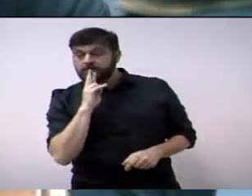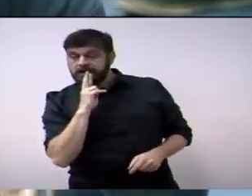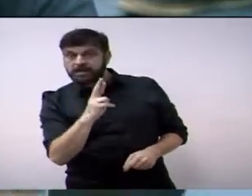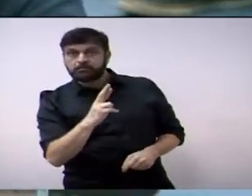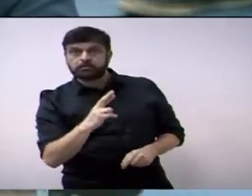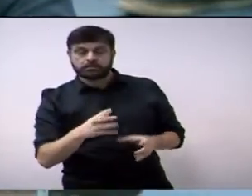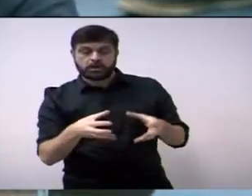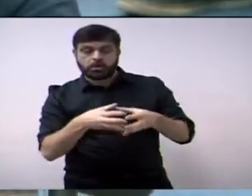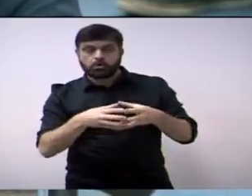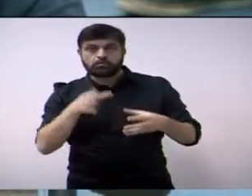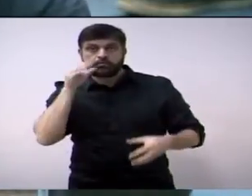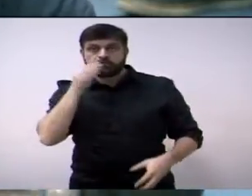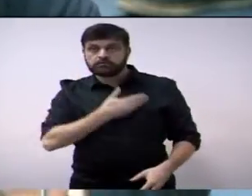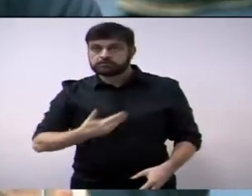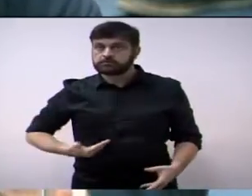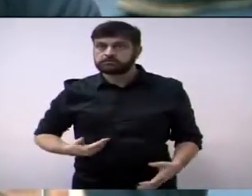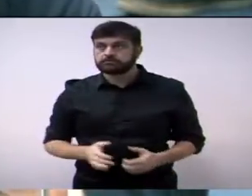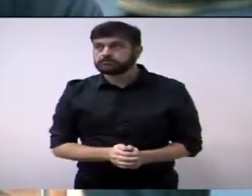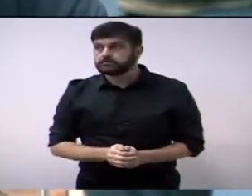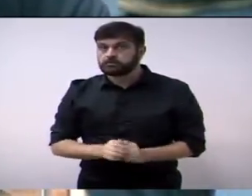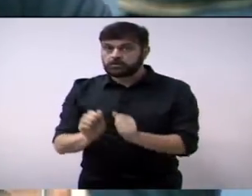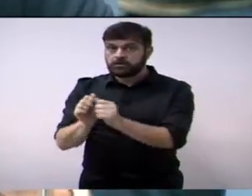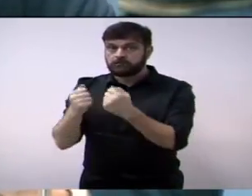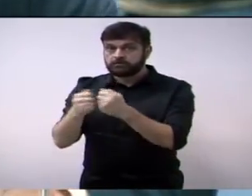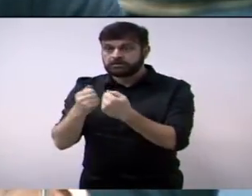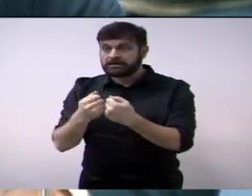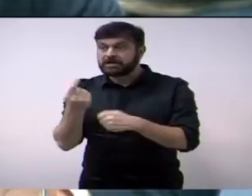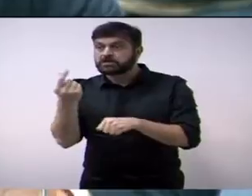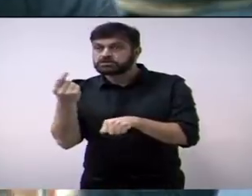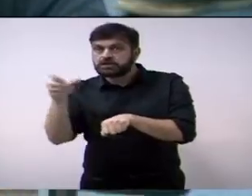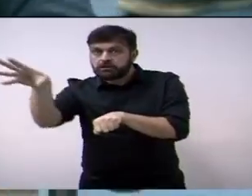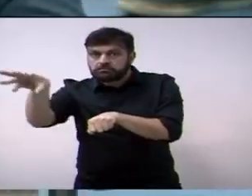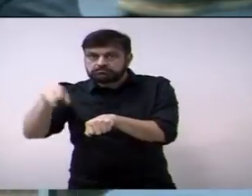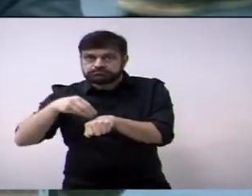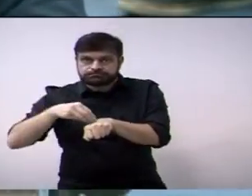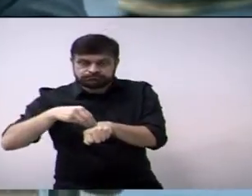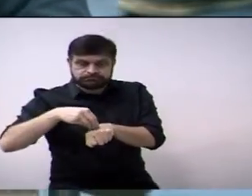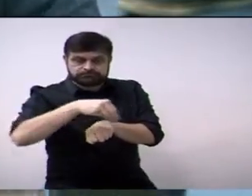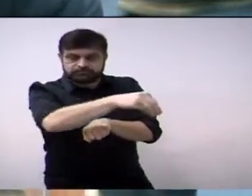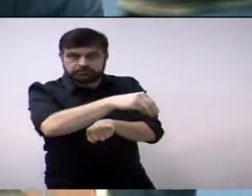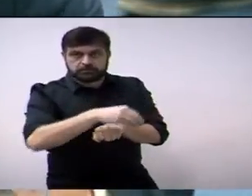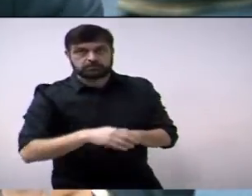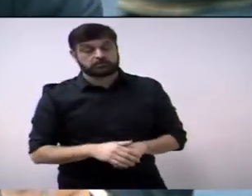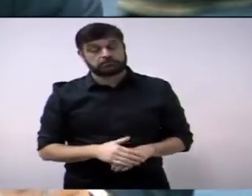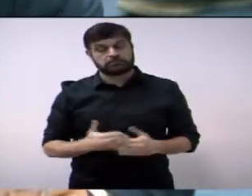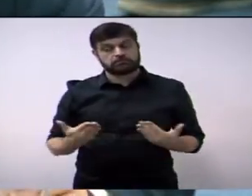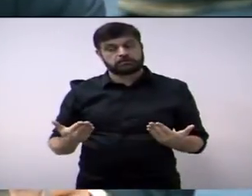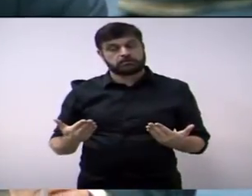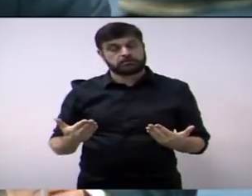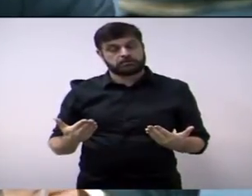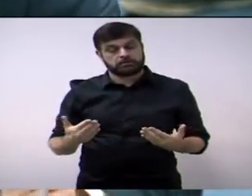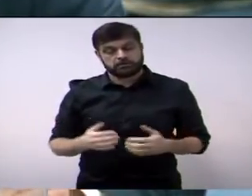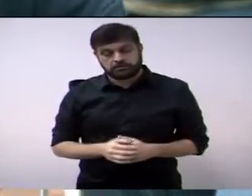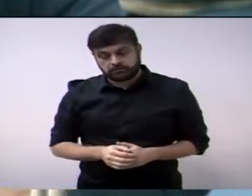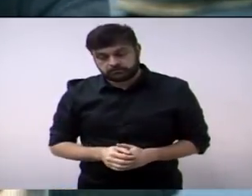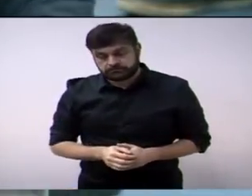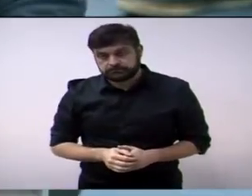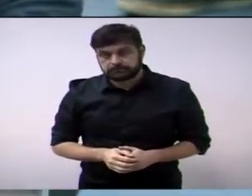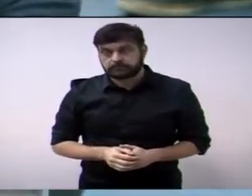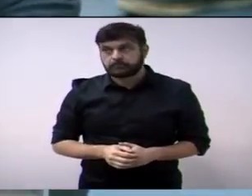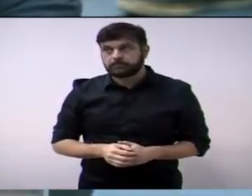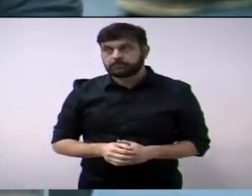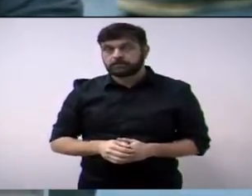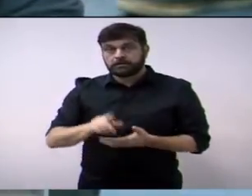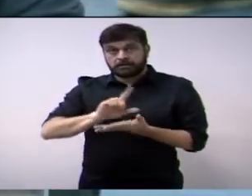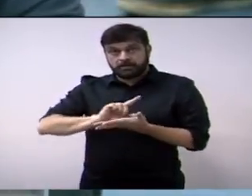O Fiorella, ele falou sobre possíveis pedaladas fiscais que aconteceu na gestão passada. Bom, segundo